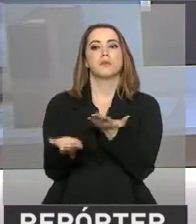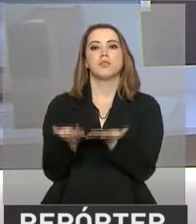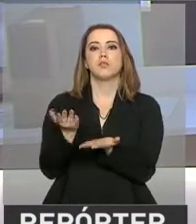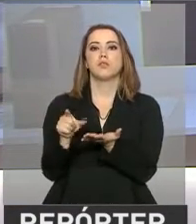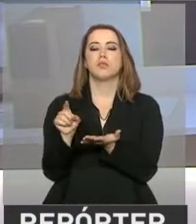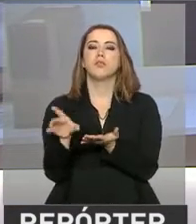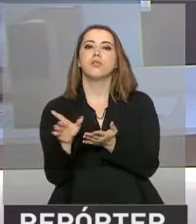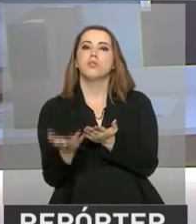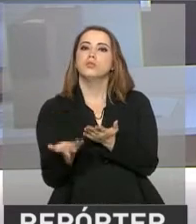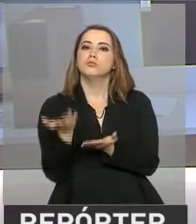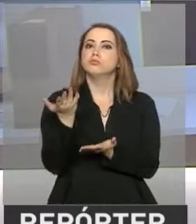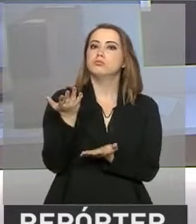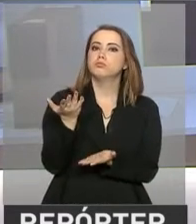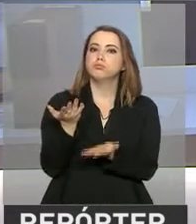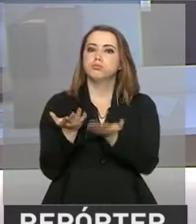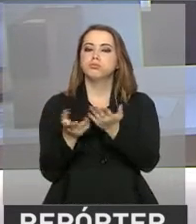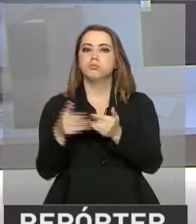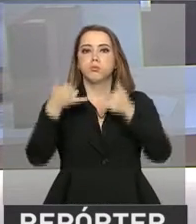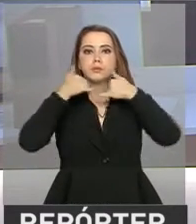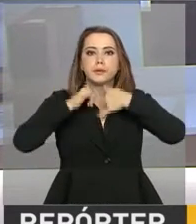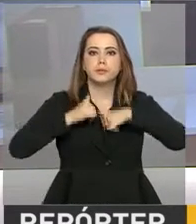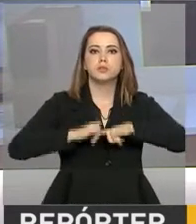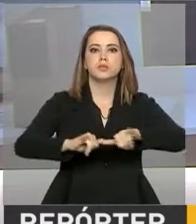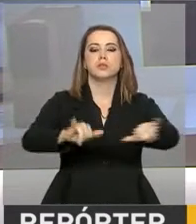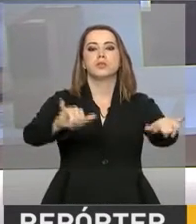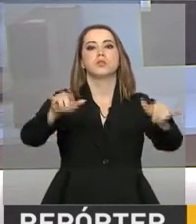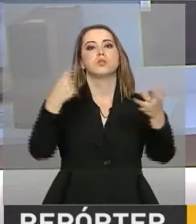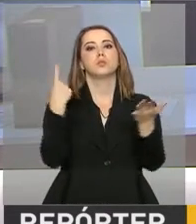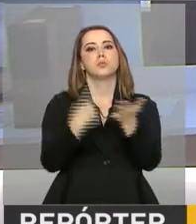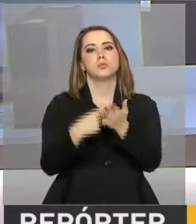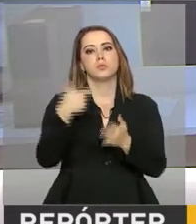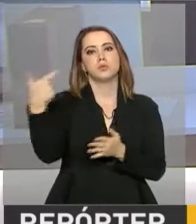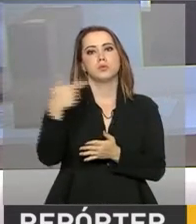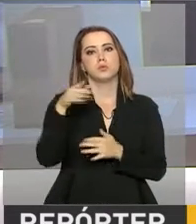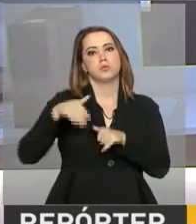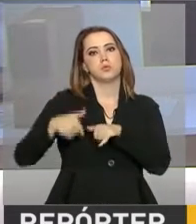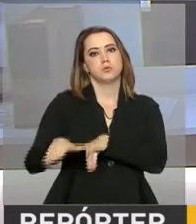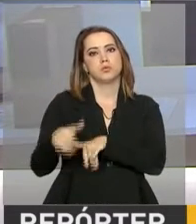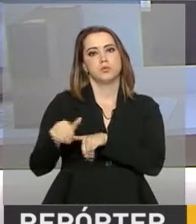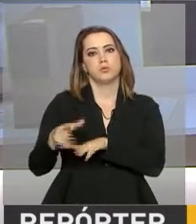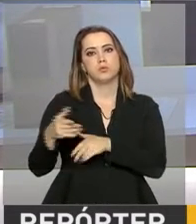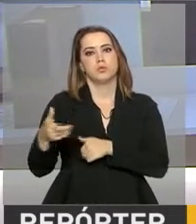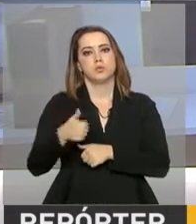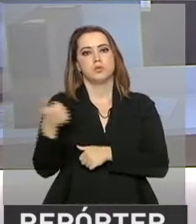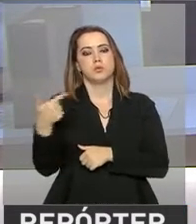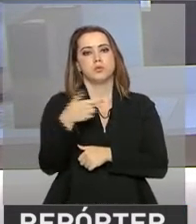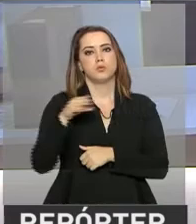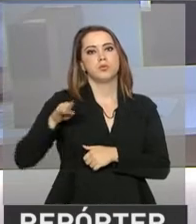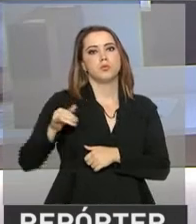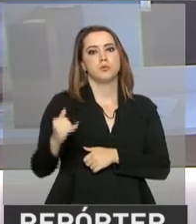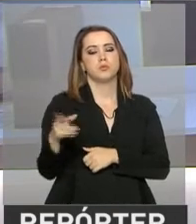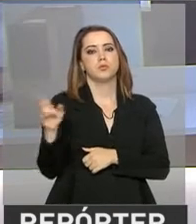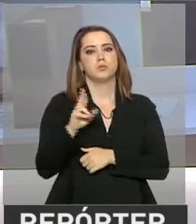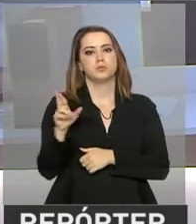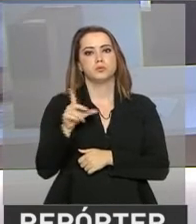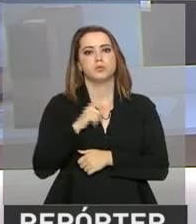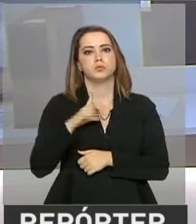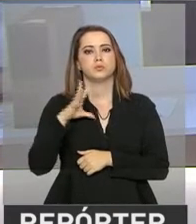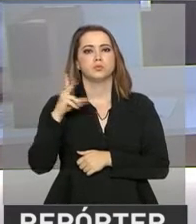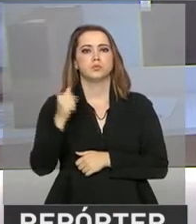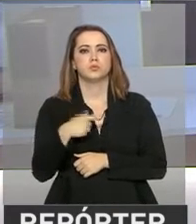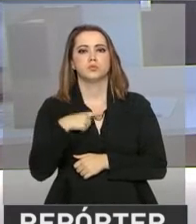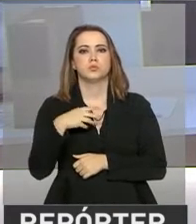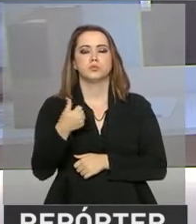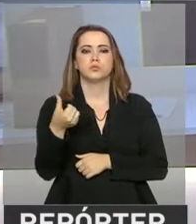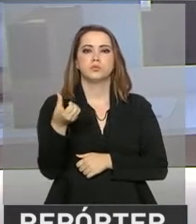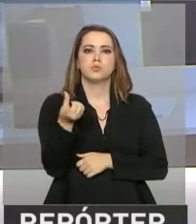energia, marcado para o dia 2 de setembro, deve movimentar 12 bilhões e 600 milhões de reais. Ao todo, devem ser leiloados